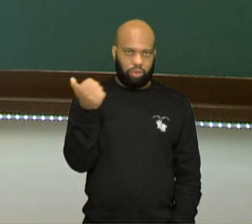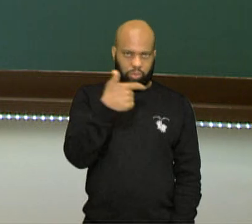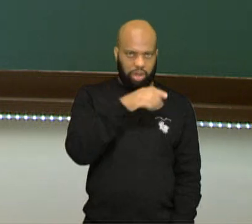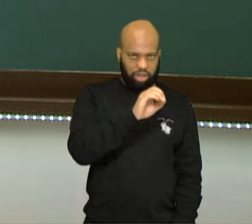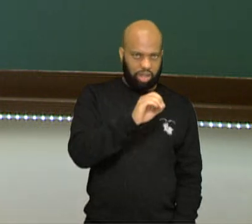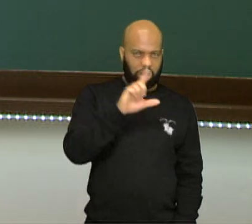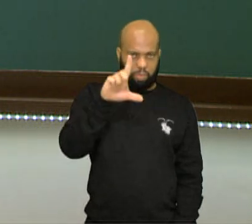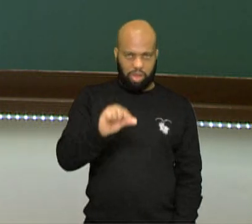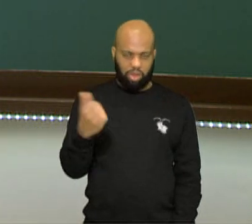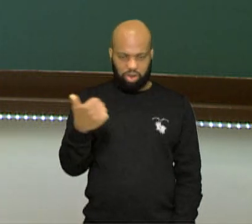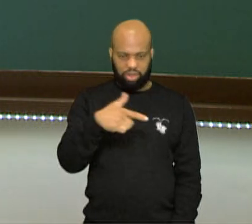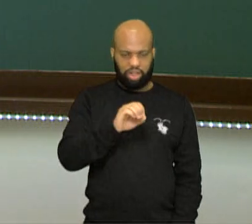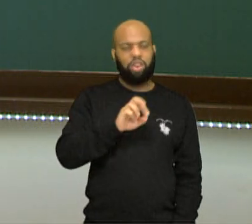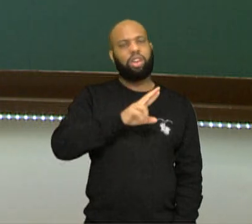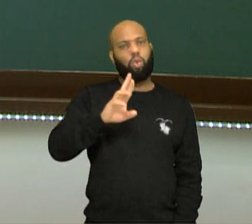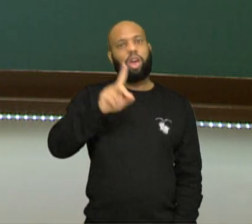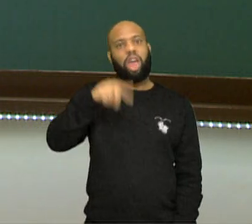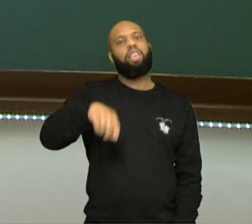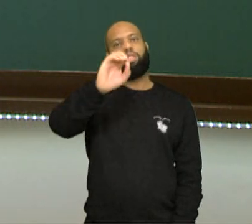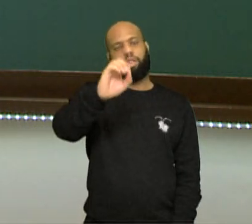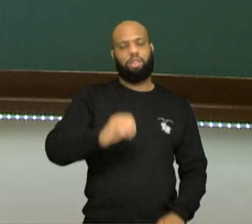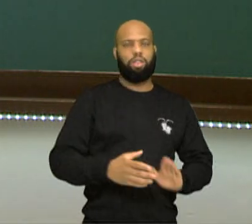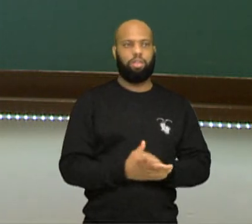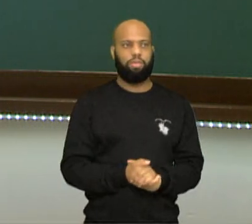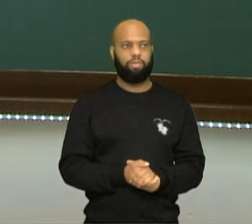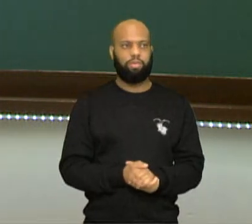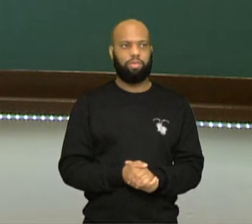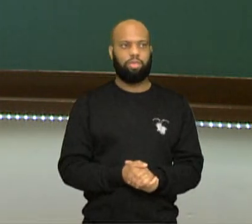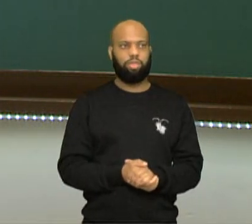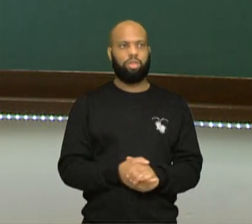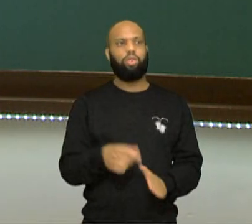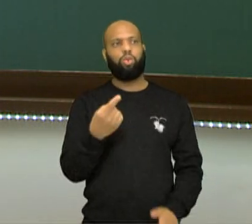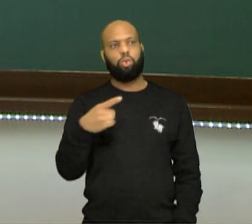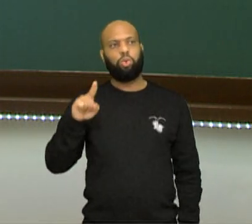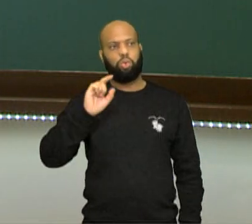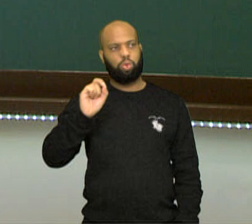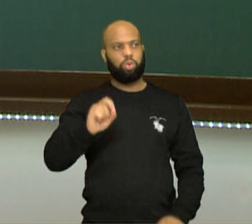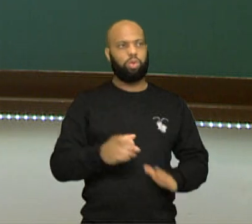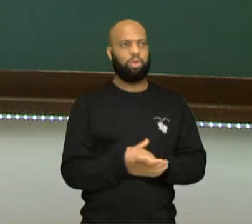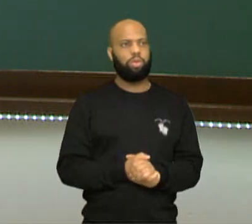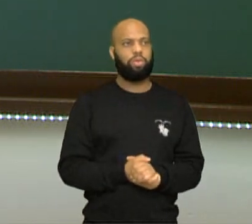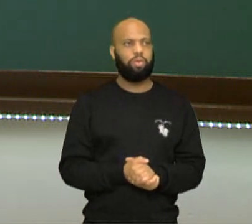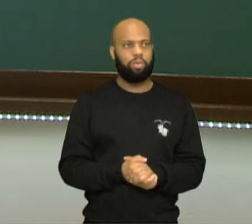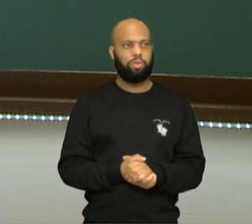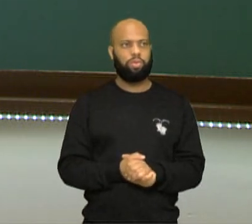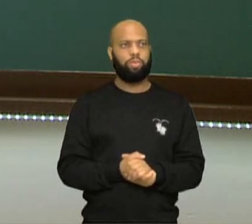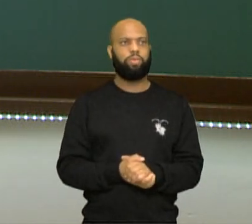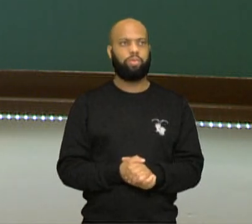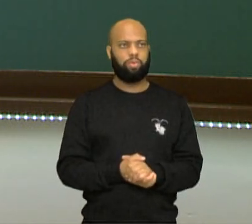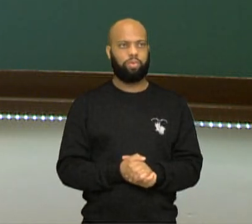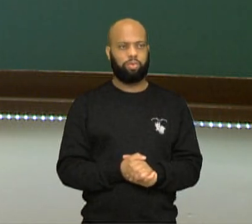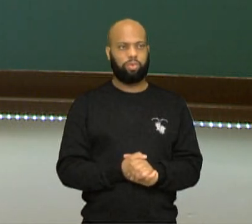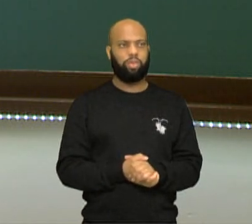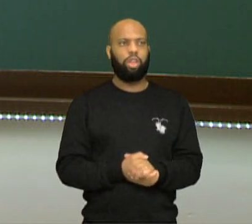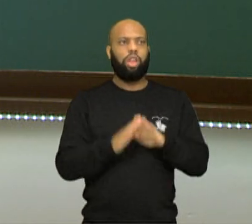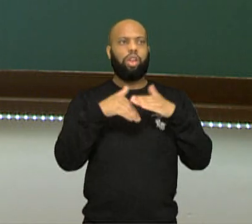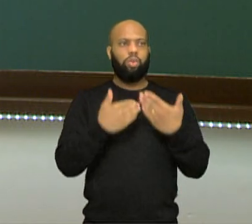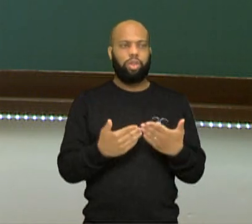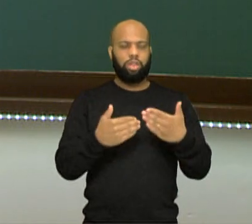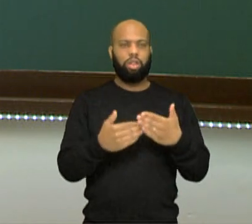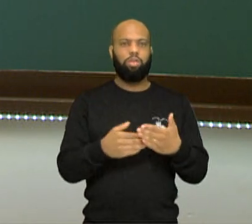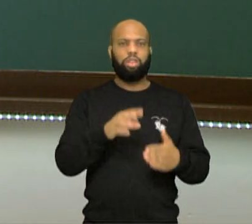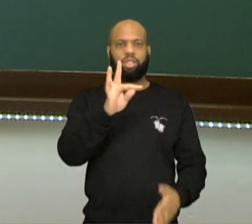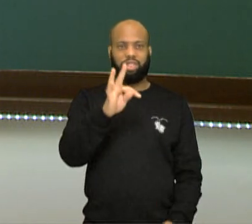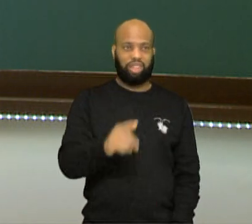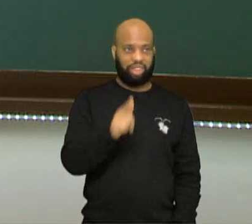zero. É zero, ok? E a próxima questão. a próxima afirmação. O trabalho para levar